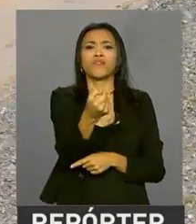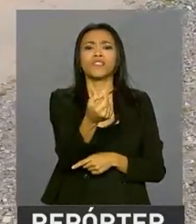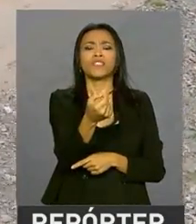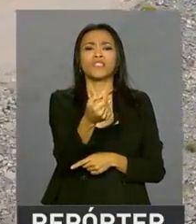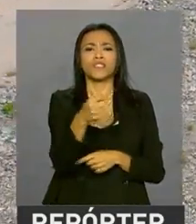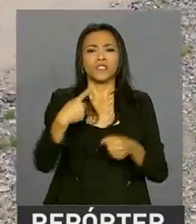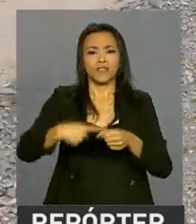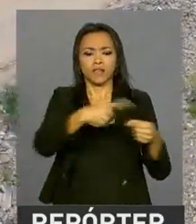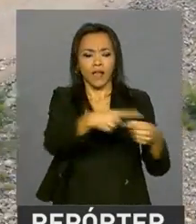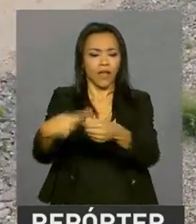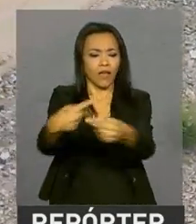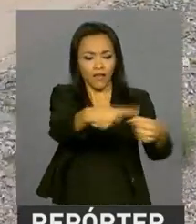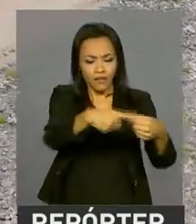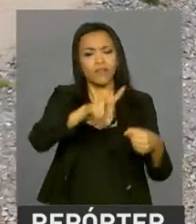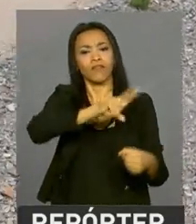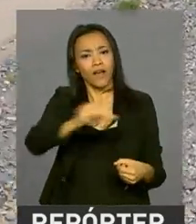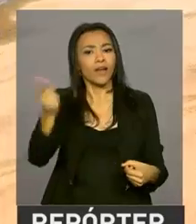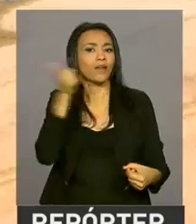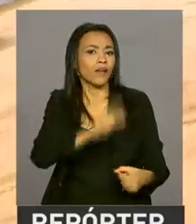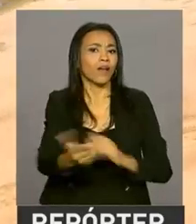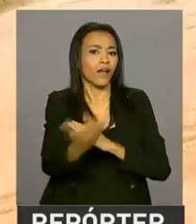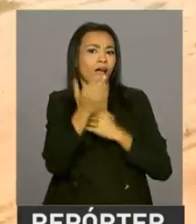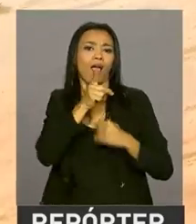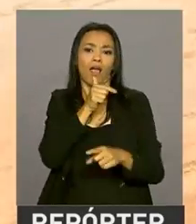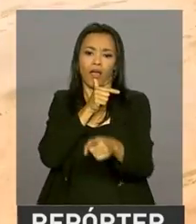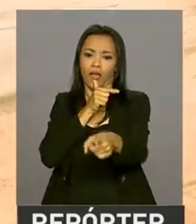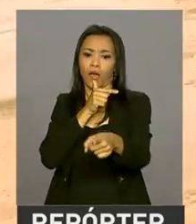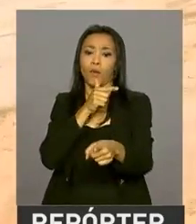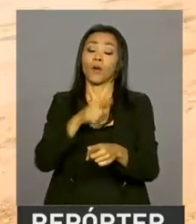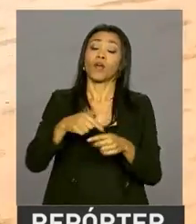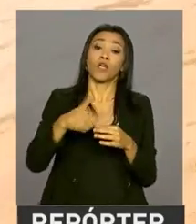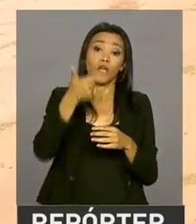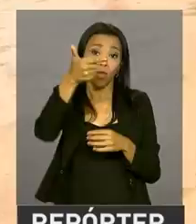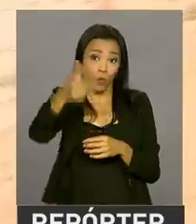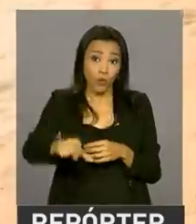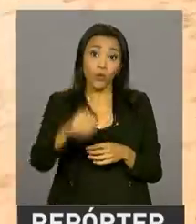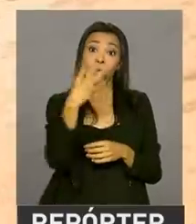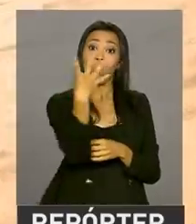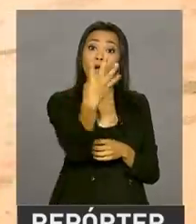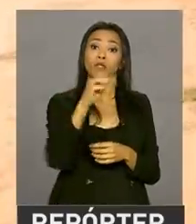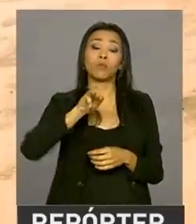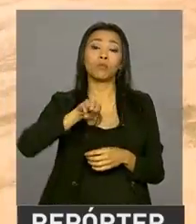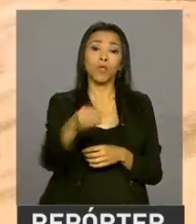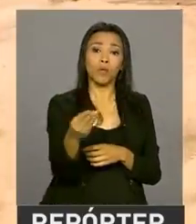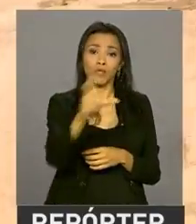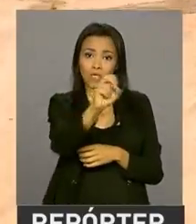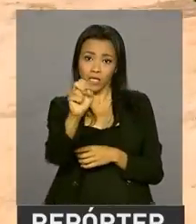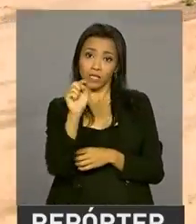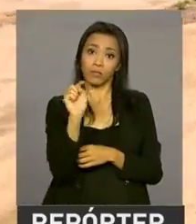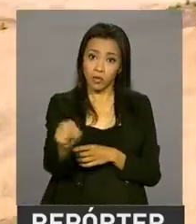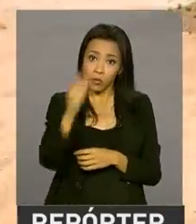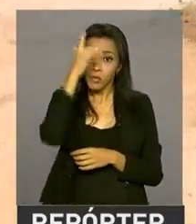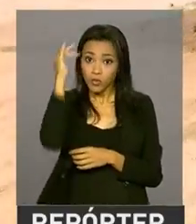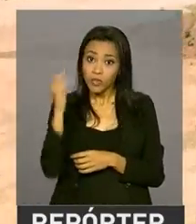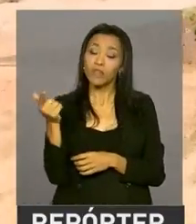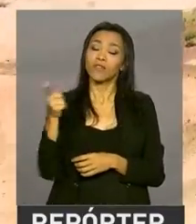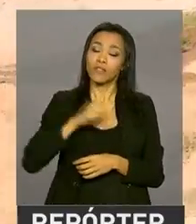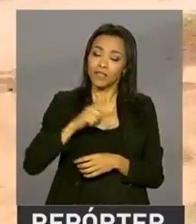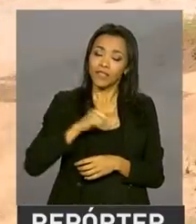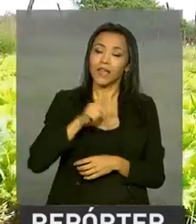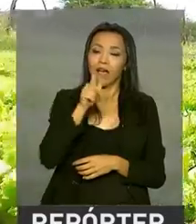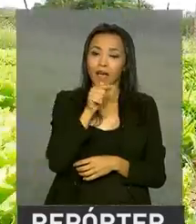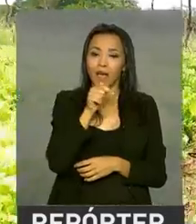serão atendidos. E em todo o eixo leste, 4 milhões e meio de pessoas beneficiadas na Paraíba e